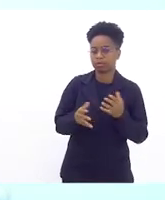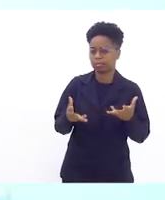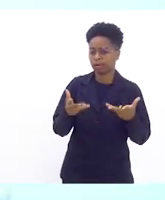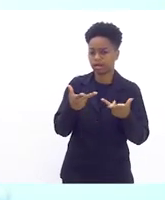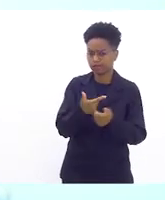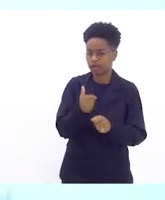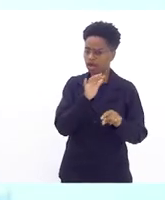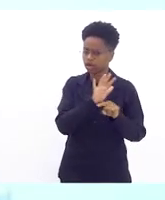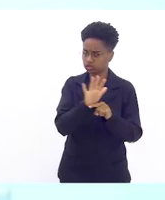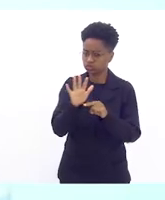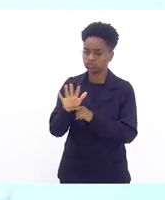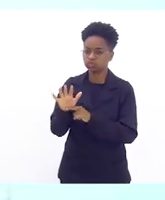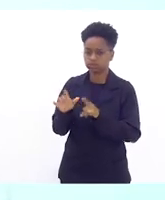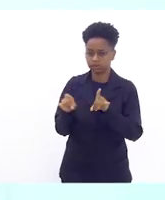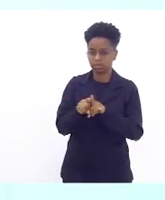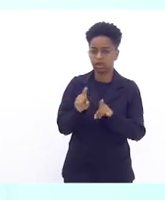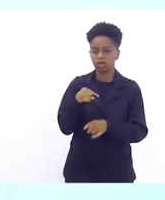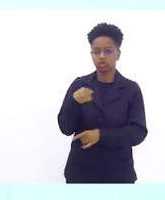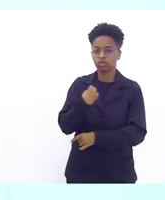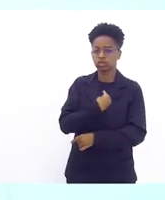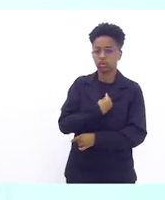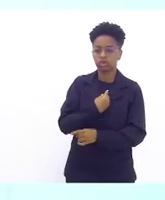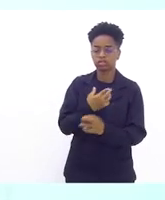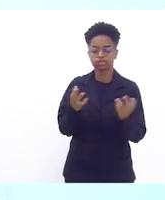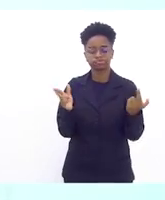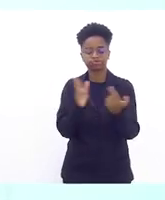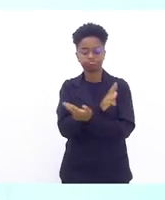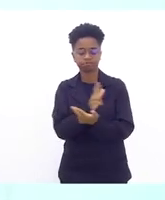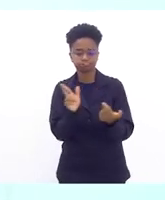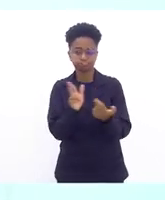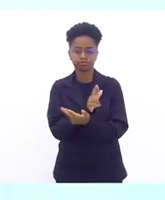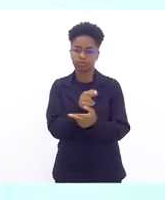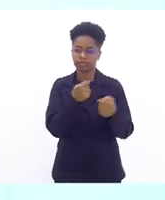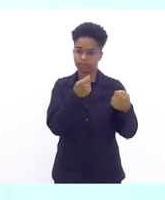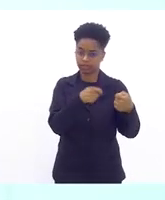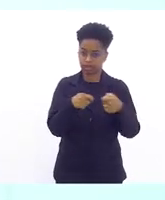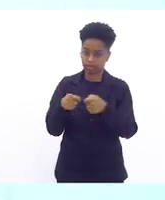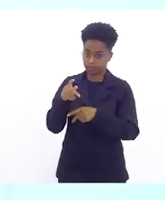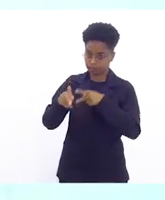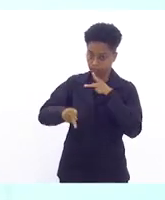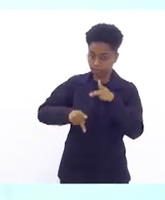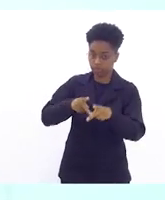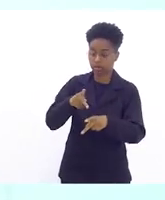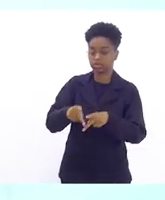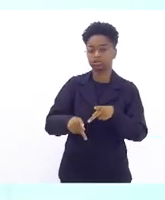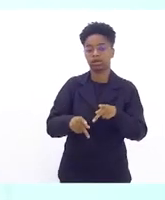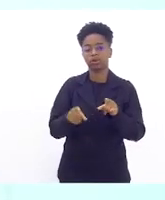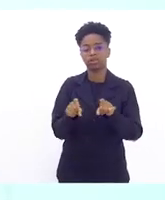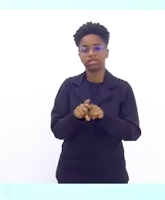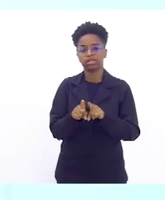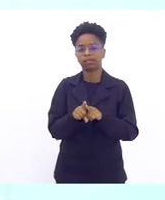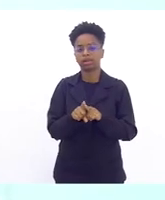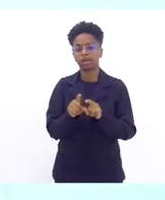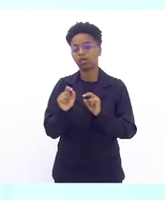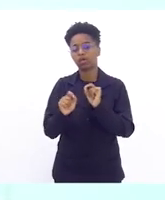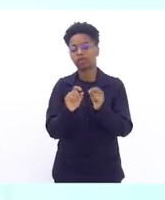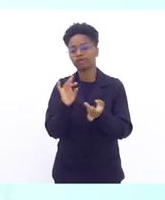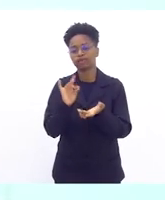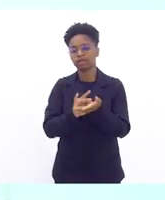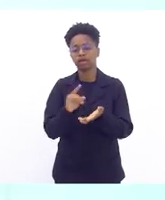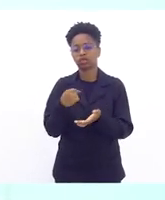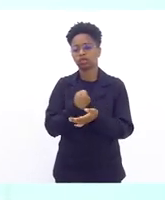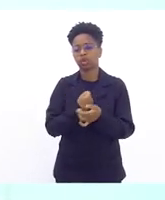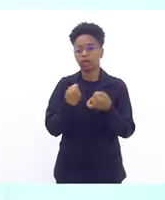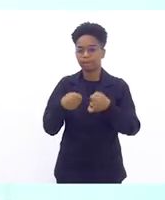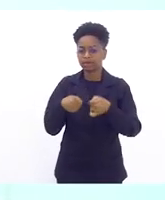muitas vezes a gente é a correlacionar essas essas demandas populares enfim o que a gente efetivamente tem que